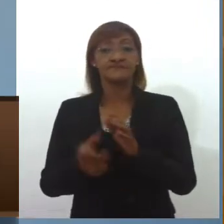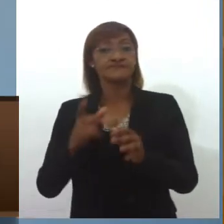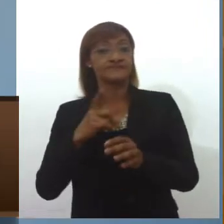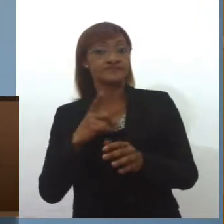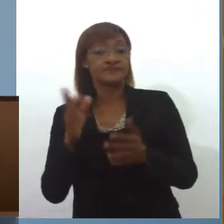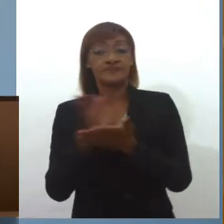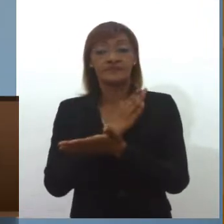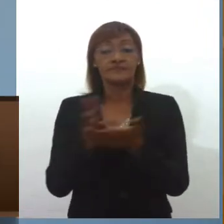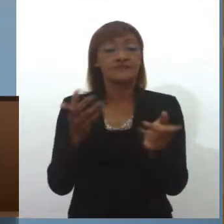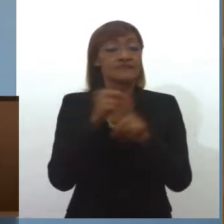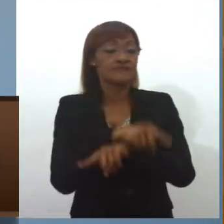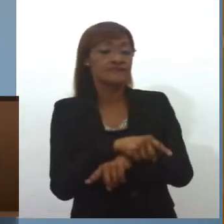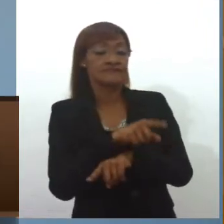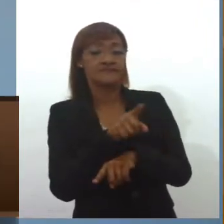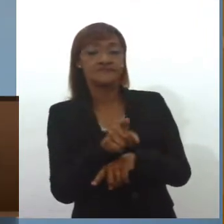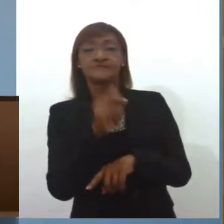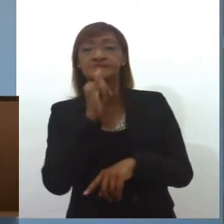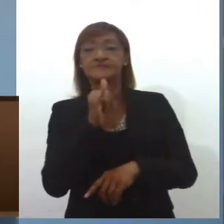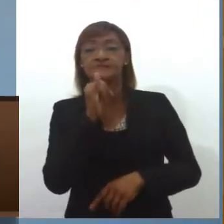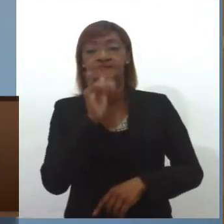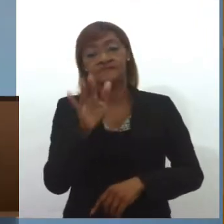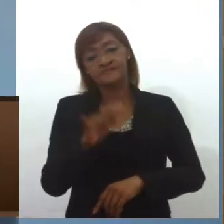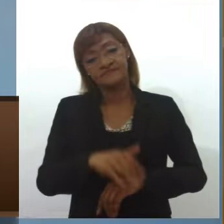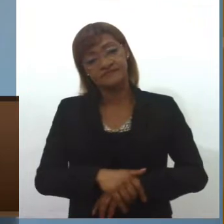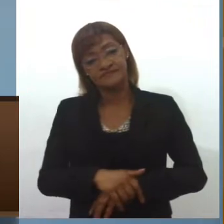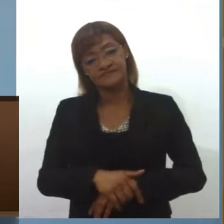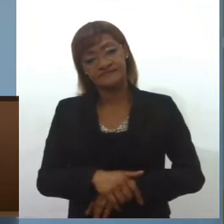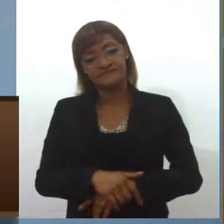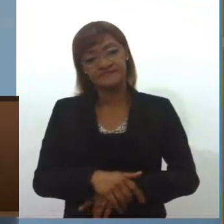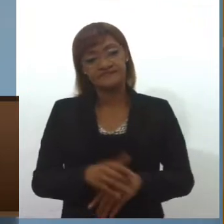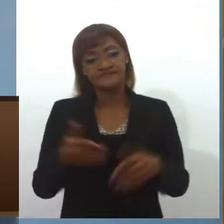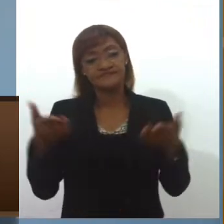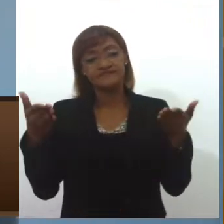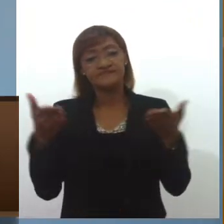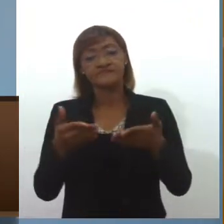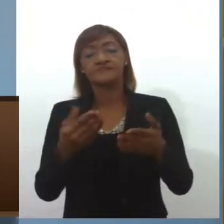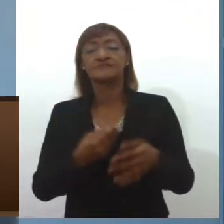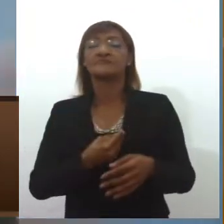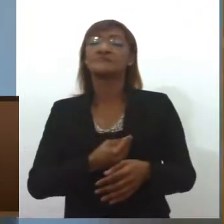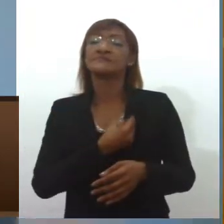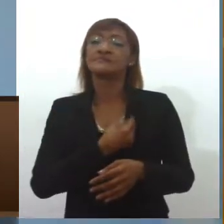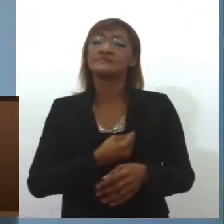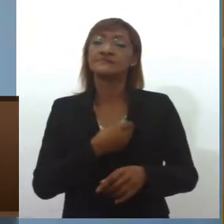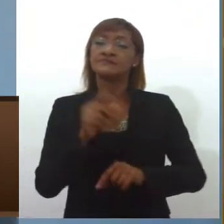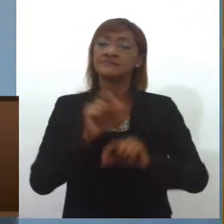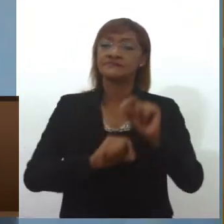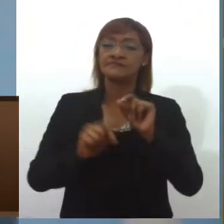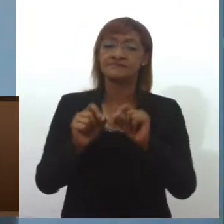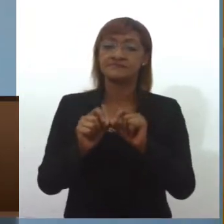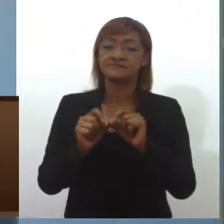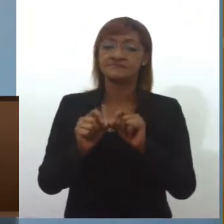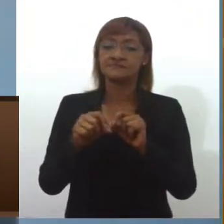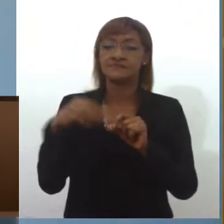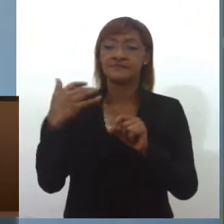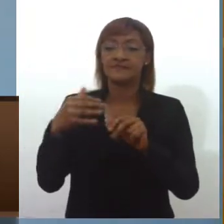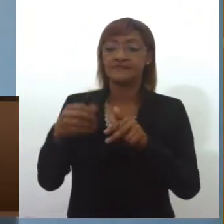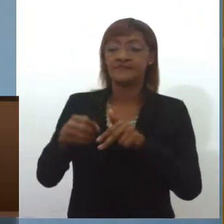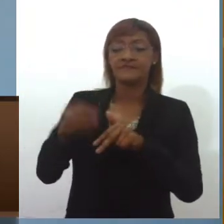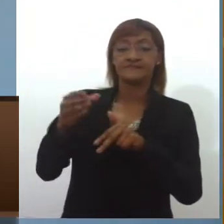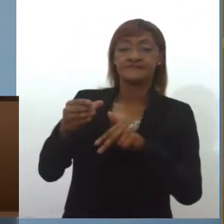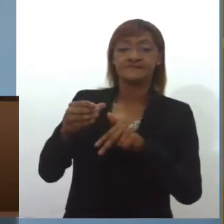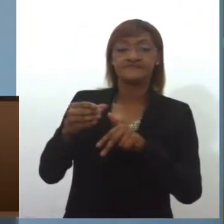adicionais. Por exemplo, o que estamos vivendo atualmente é muito mais uma inflação de custos do que de